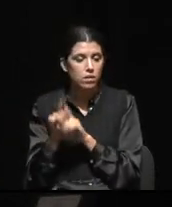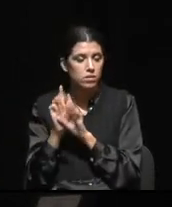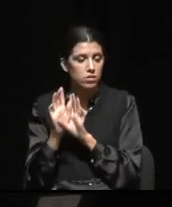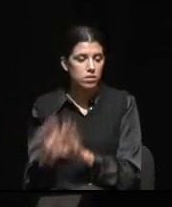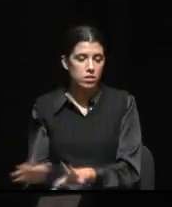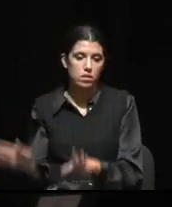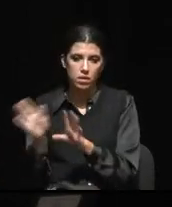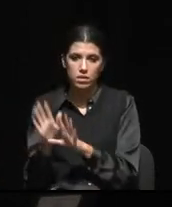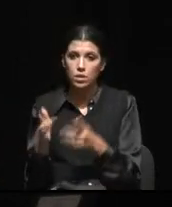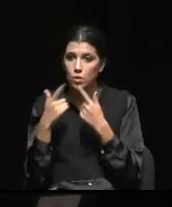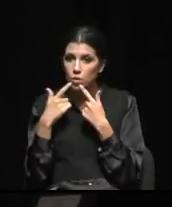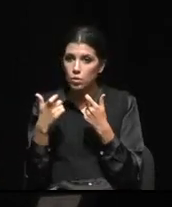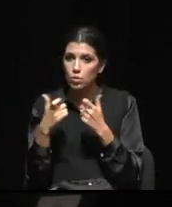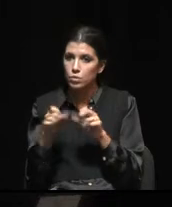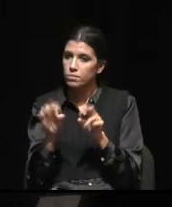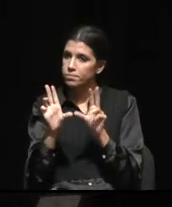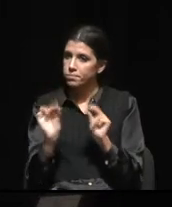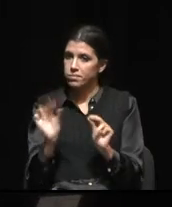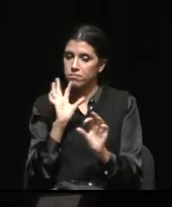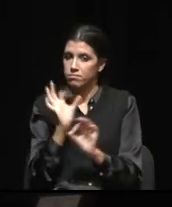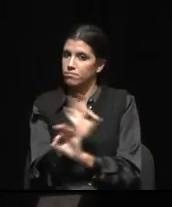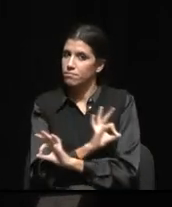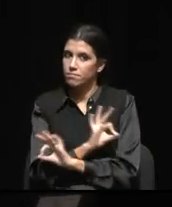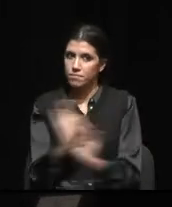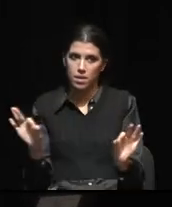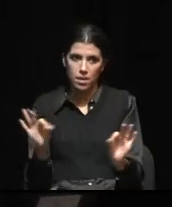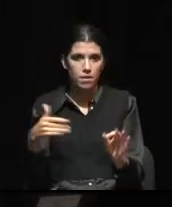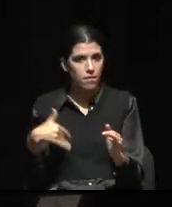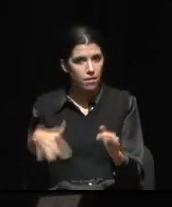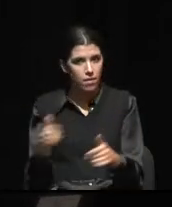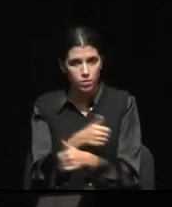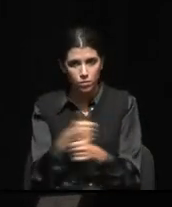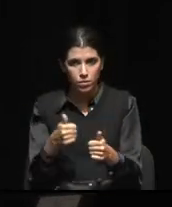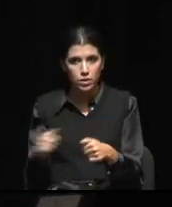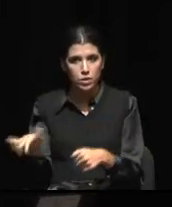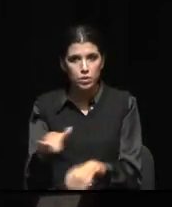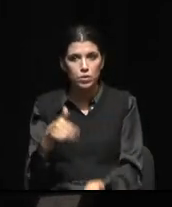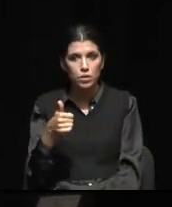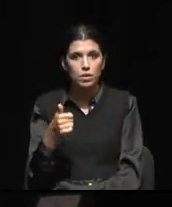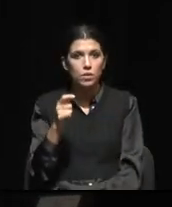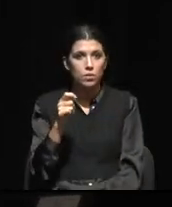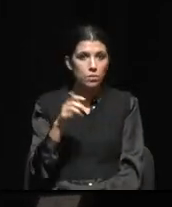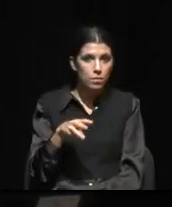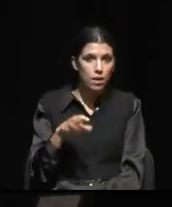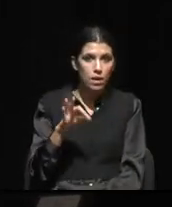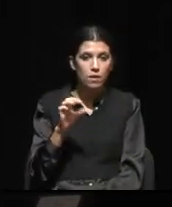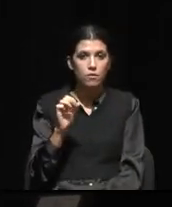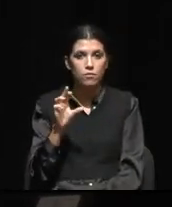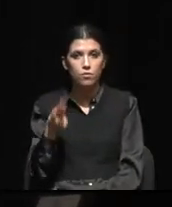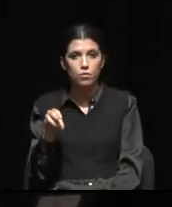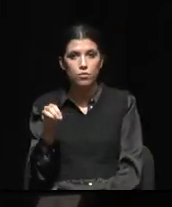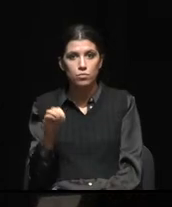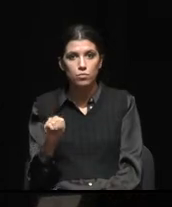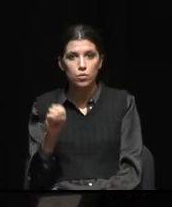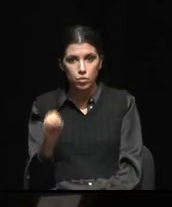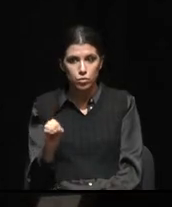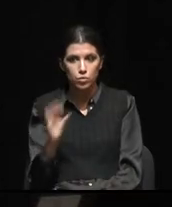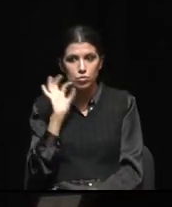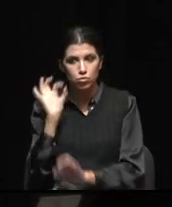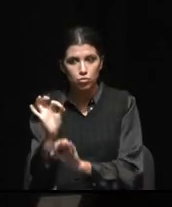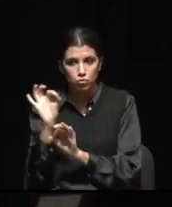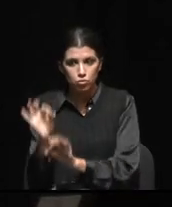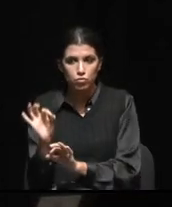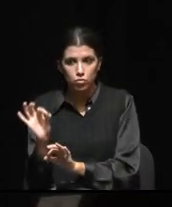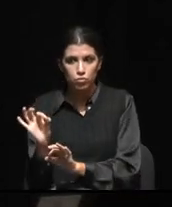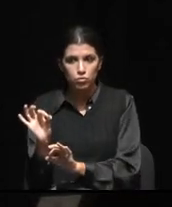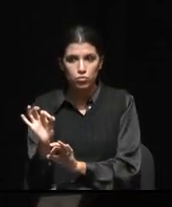descansado tudo ficará bem Tudo tudo correrá bem na zona do bem foso nós asseguraremos isso é uma segurança que nós